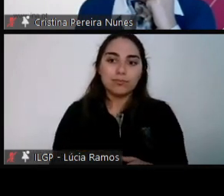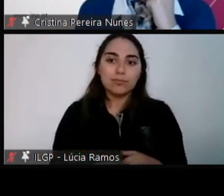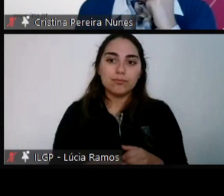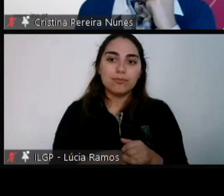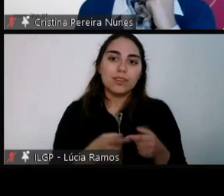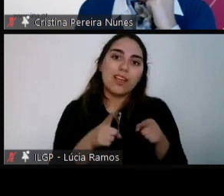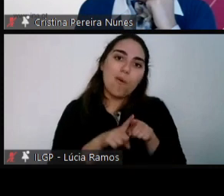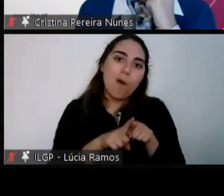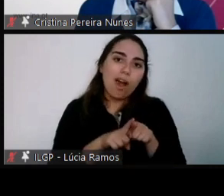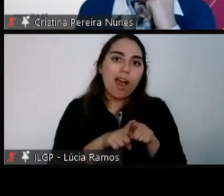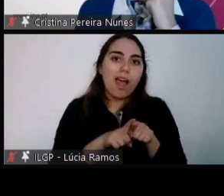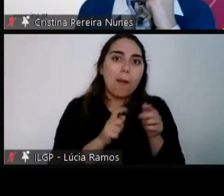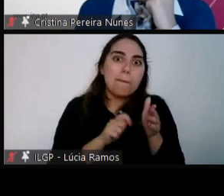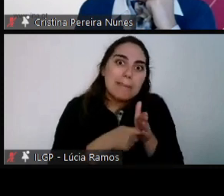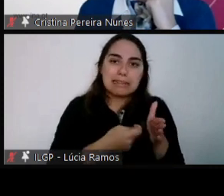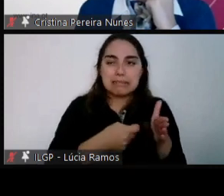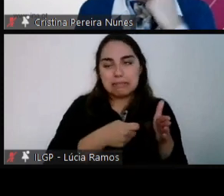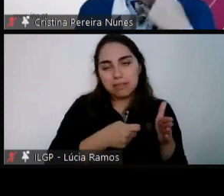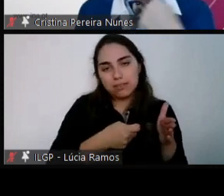nossas organizações.